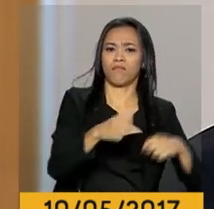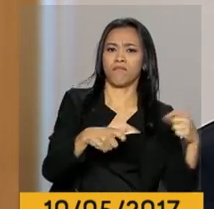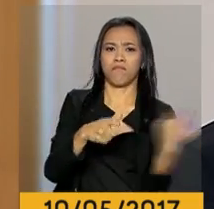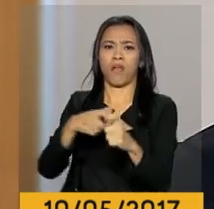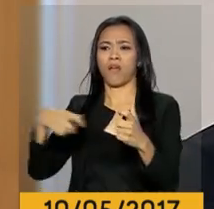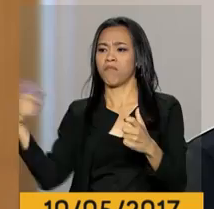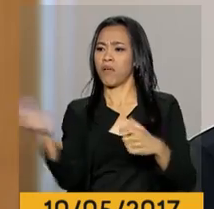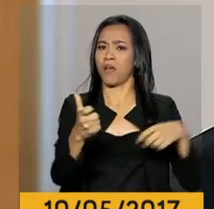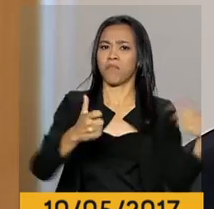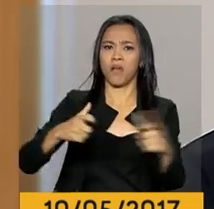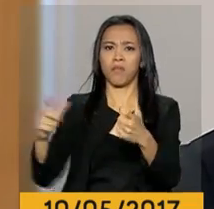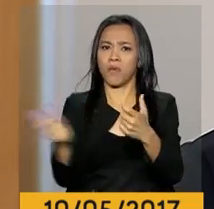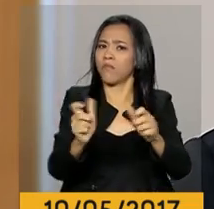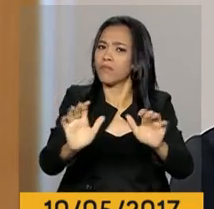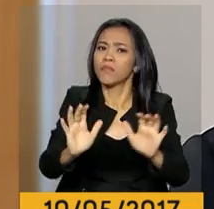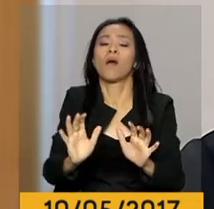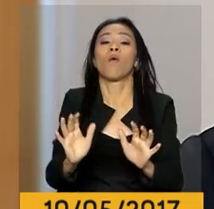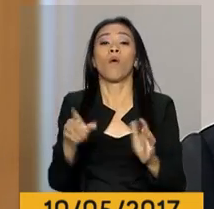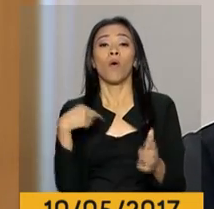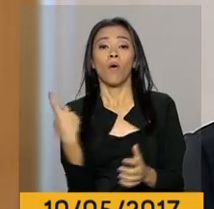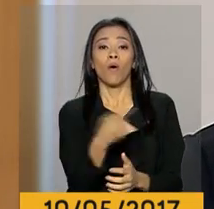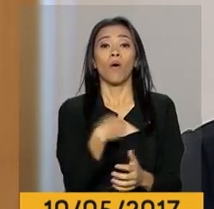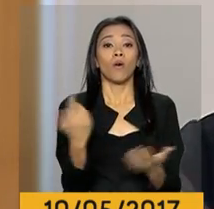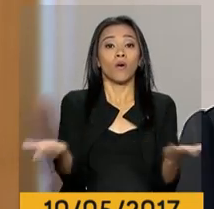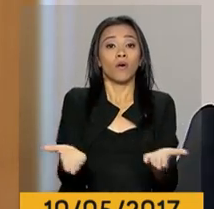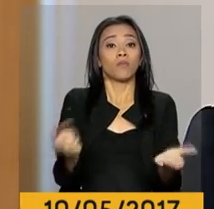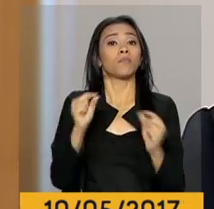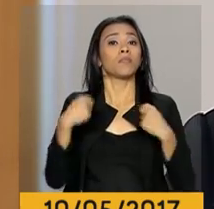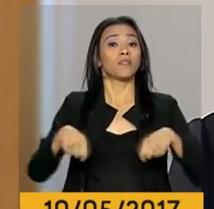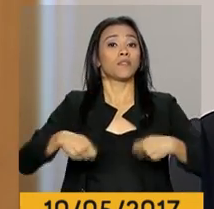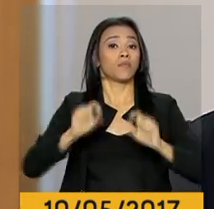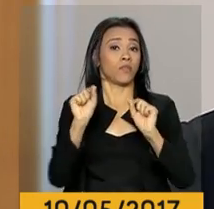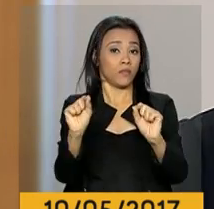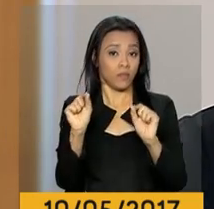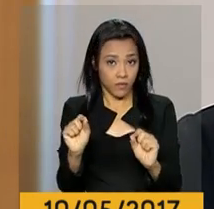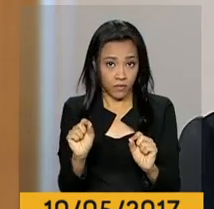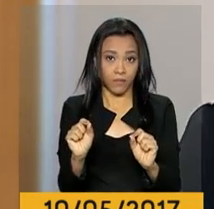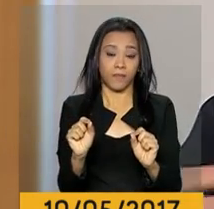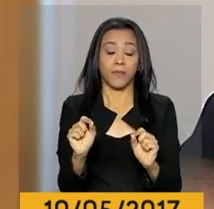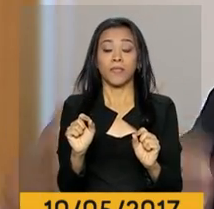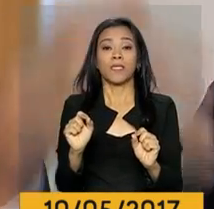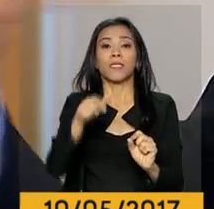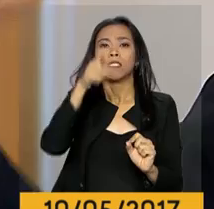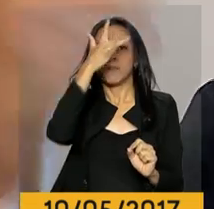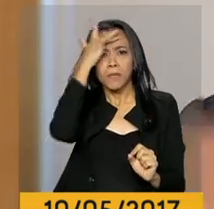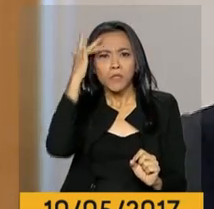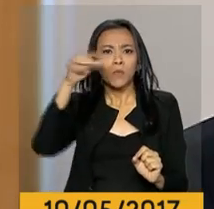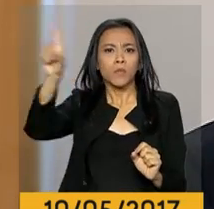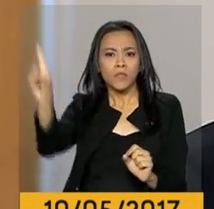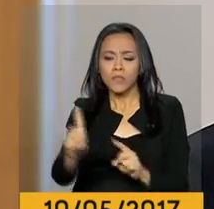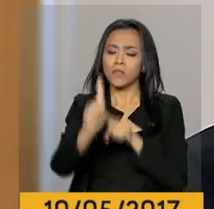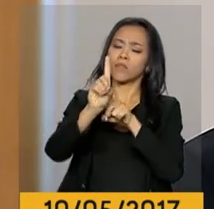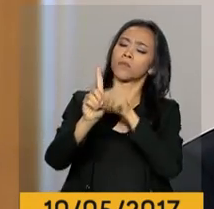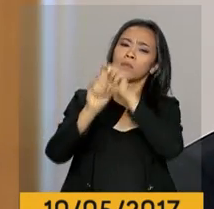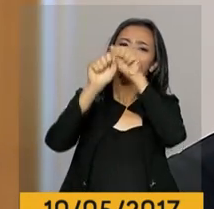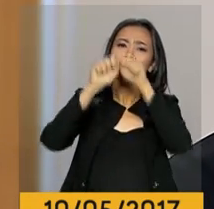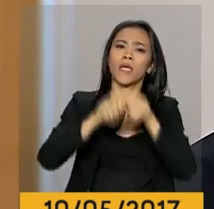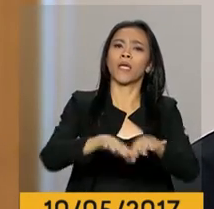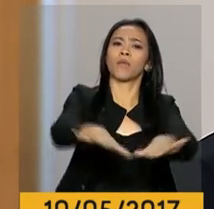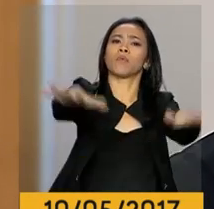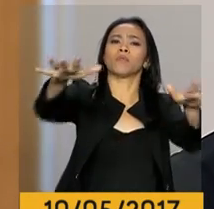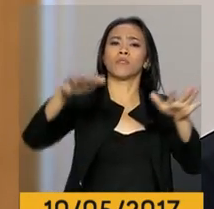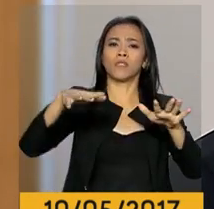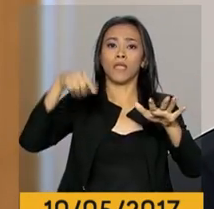física né hoje nós precisamos é isto eu peço aos Senhores estou aproveitando a presença de pessoas que podem reproduzir estas falas